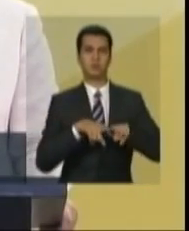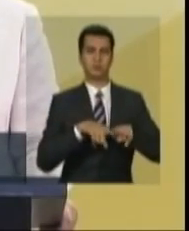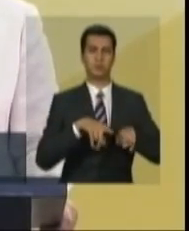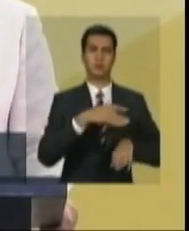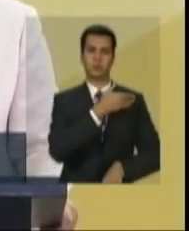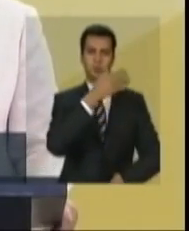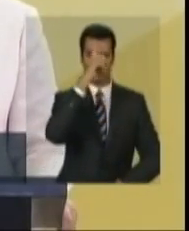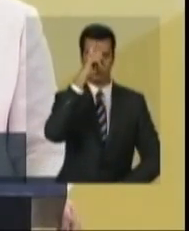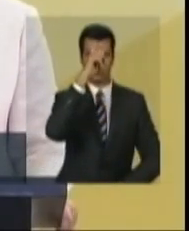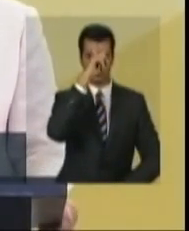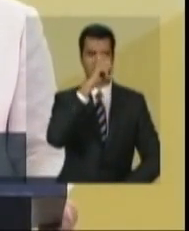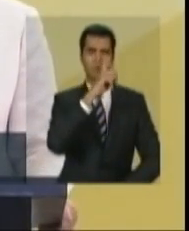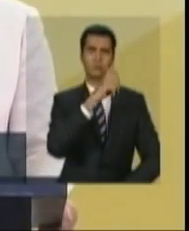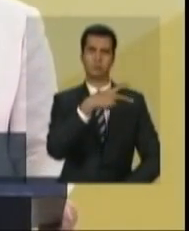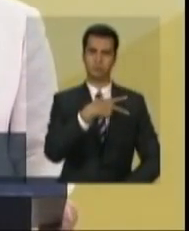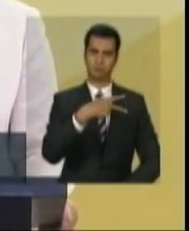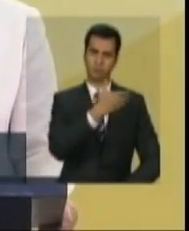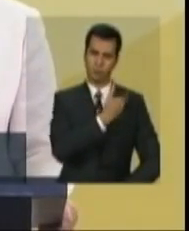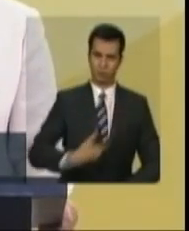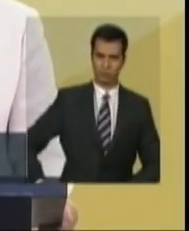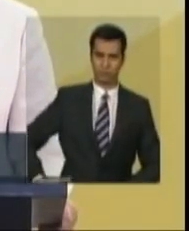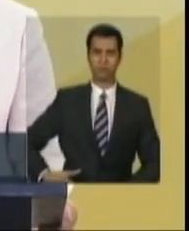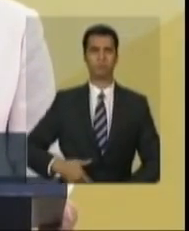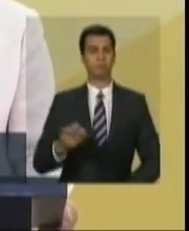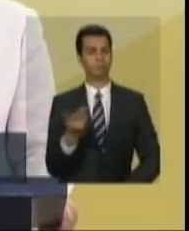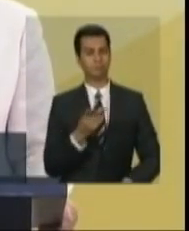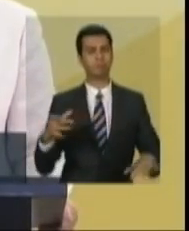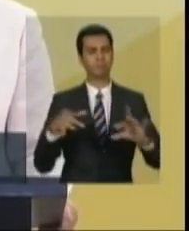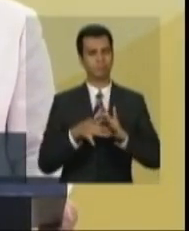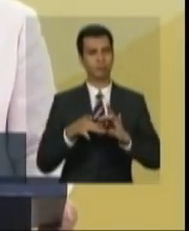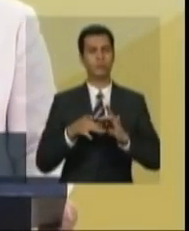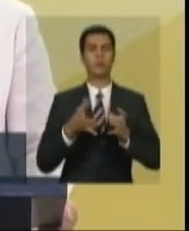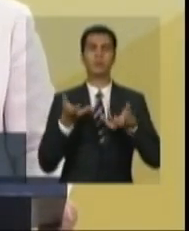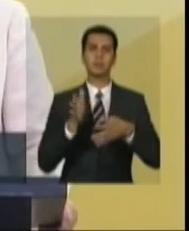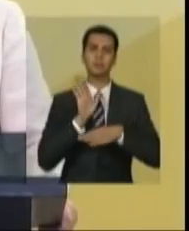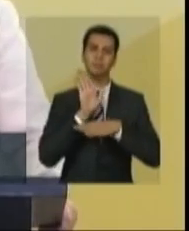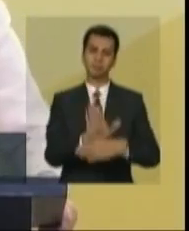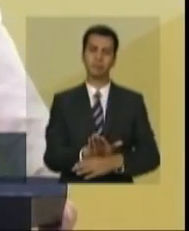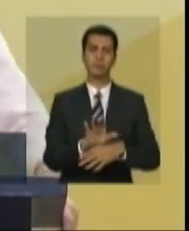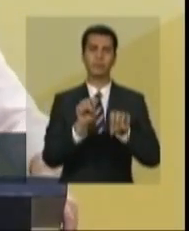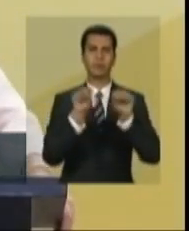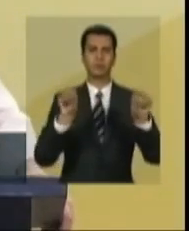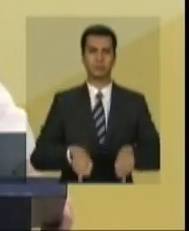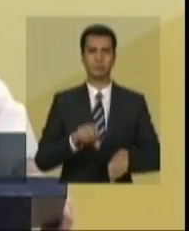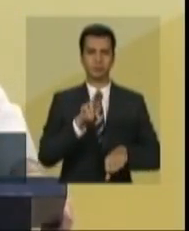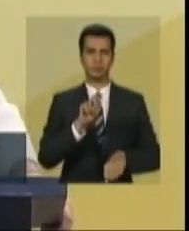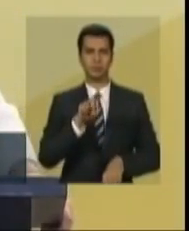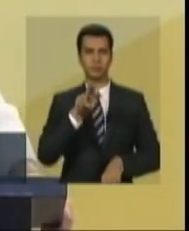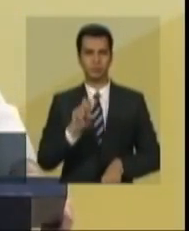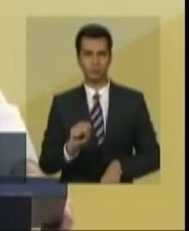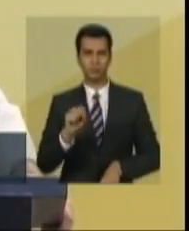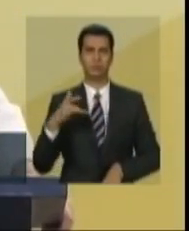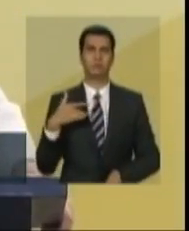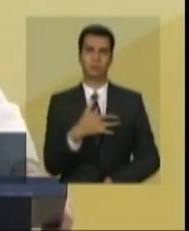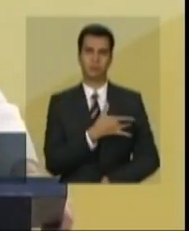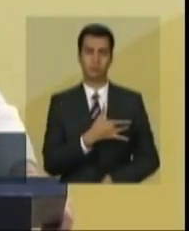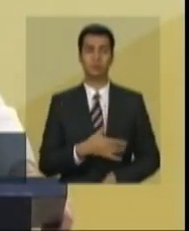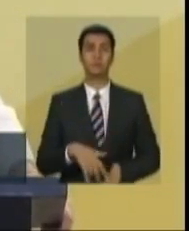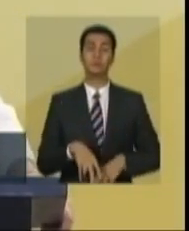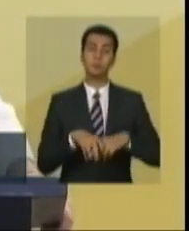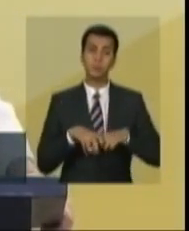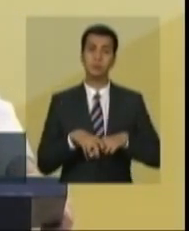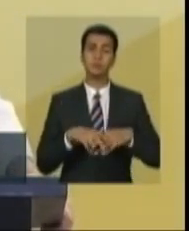da melhor qualidade de atendimento para o sistema público de saúde no Brasil. É por isso e para